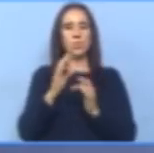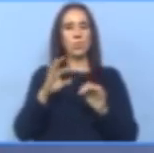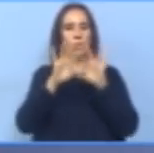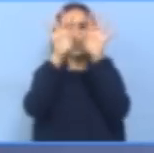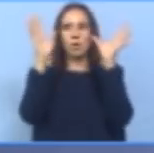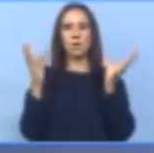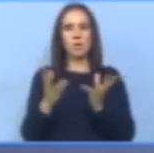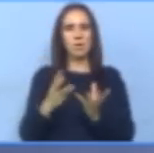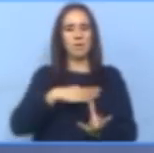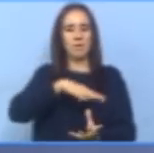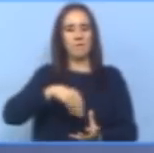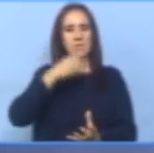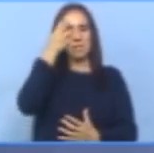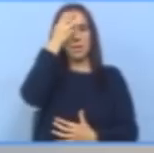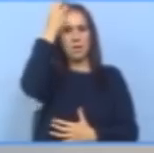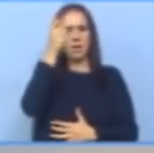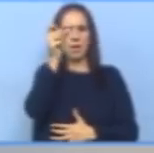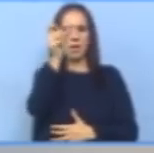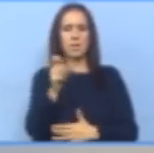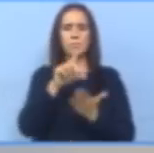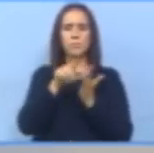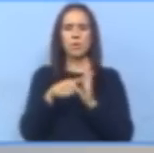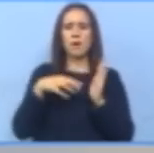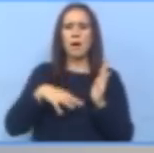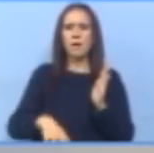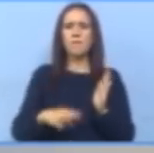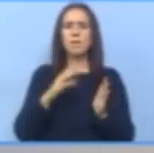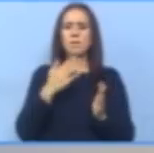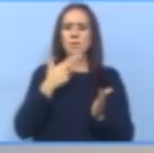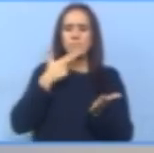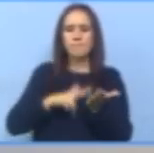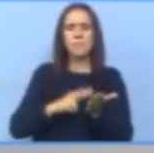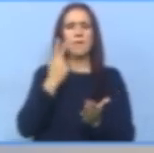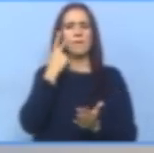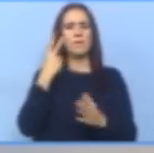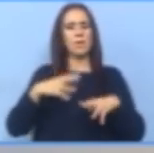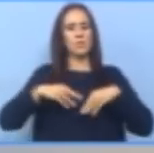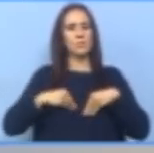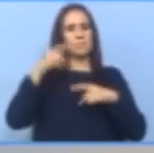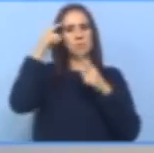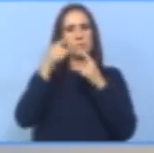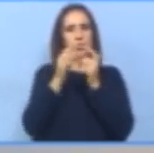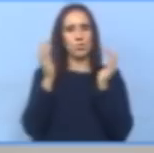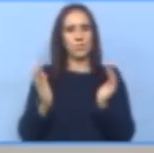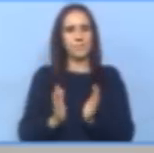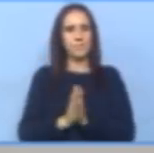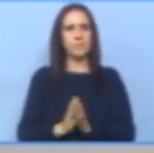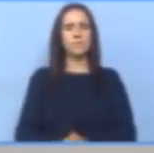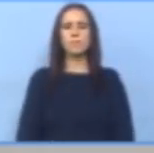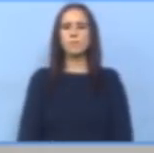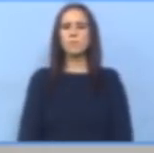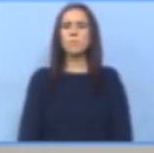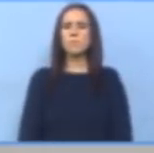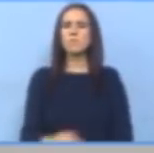é que se pretende que o projeto que ele traz seja um projeto que possa ser vivido e assumido por todos. E que organização é esta para,